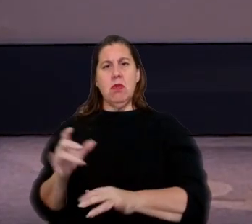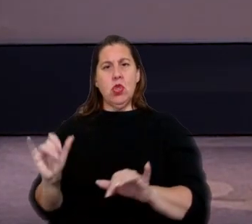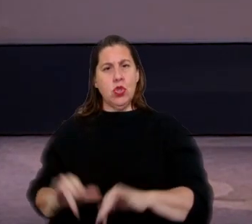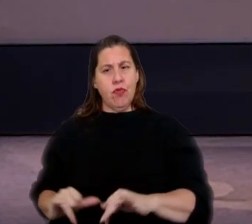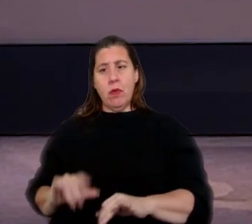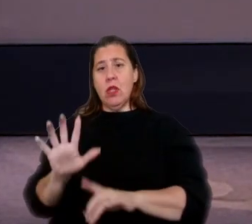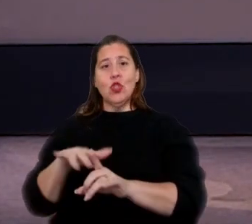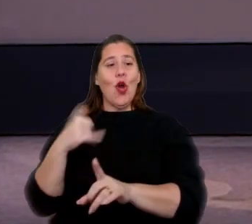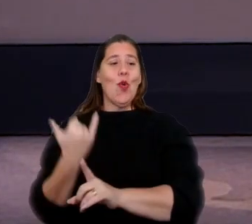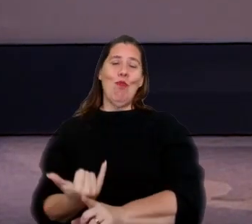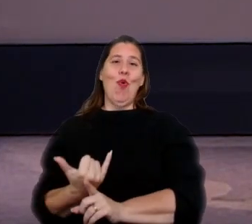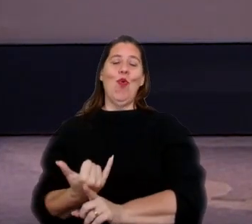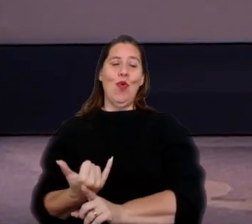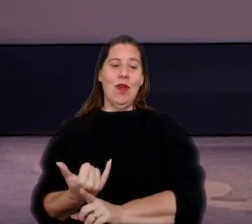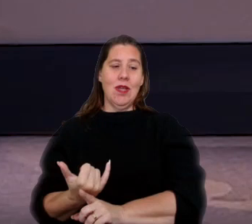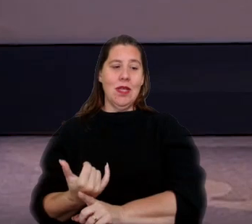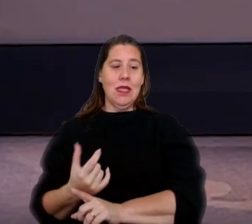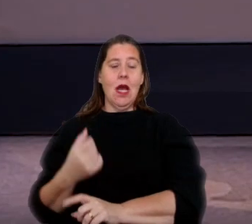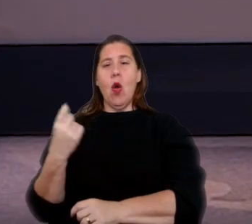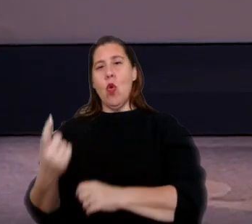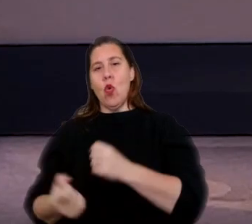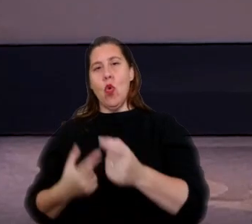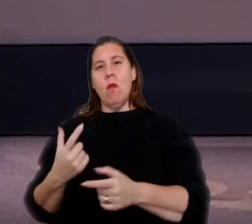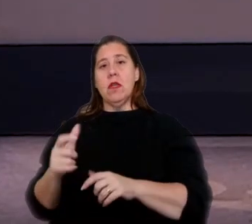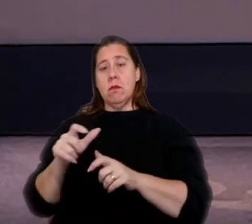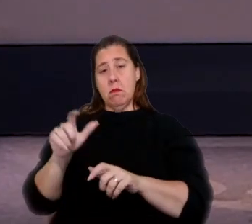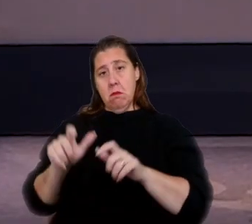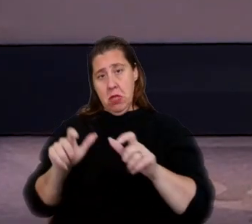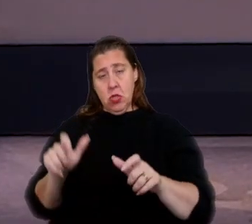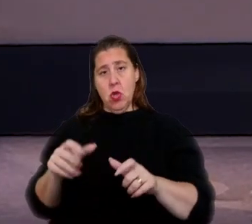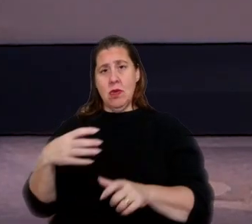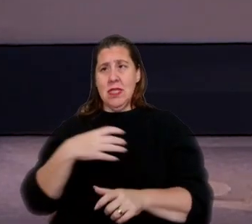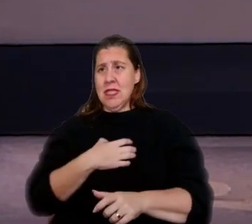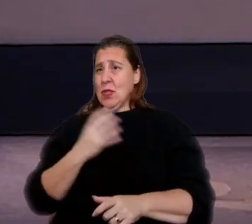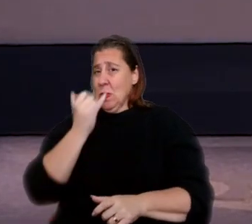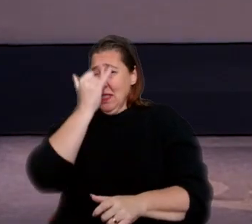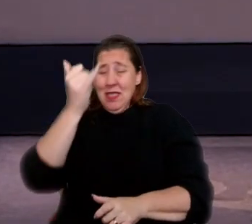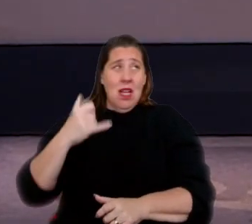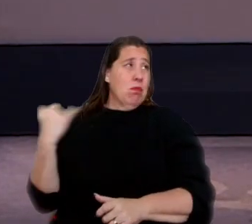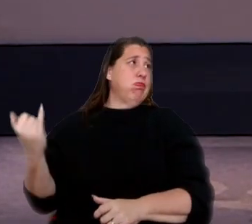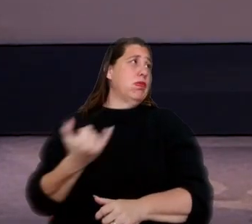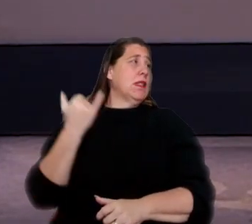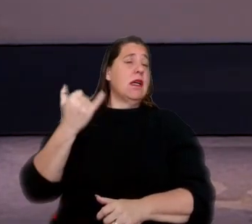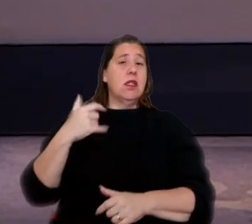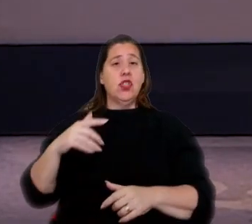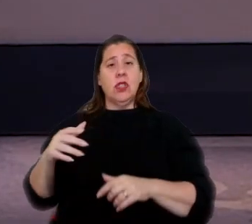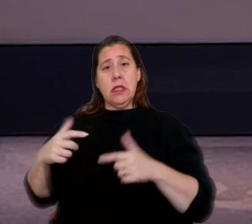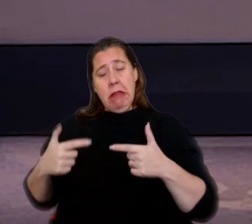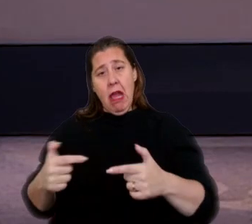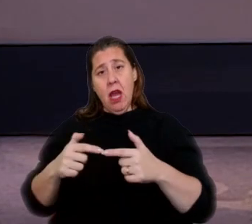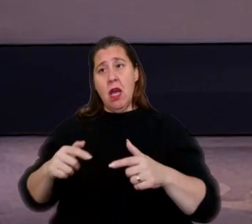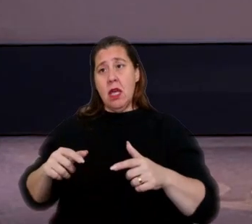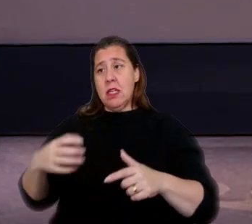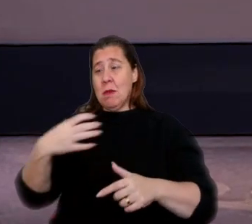sofrimento, a gente vê não só no bullying, a saída, tem gente que passa uma catástrofe importante, guerra, e sai